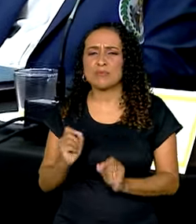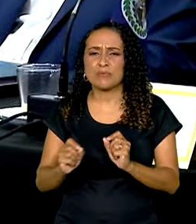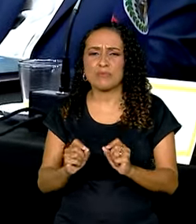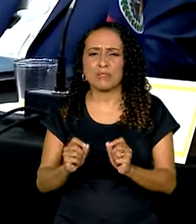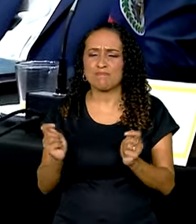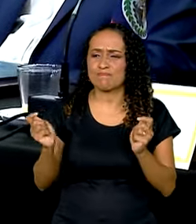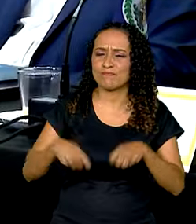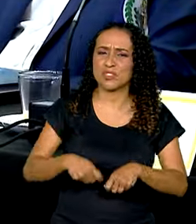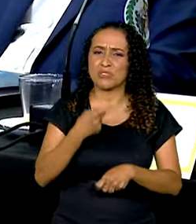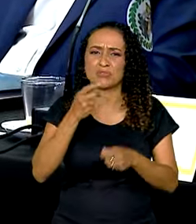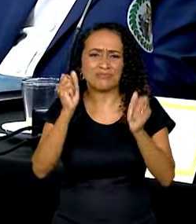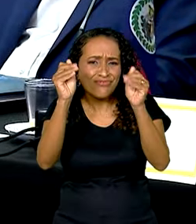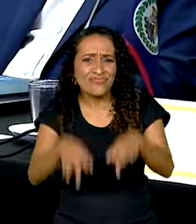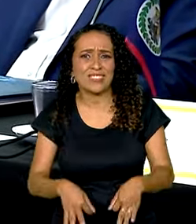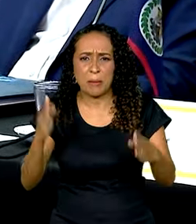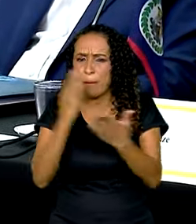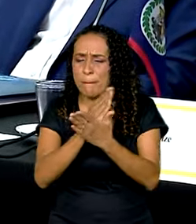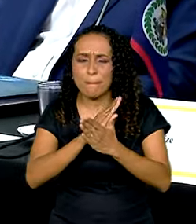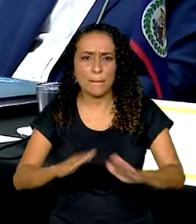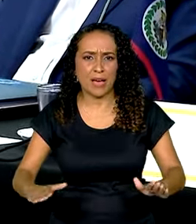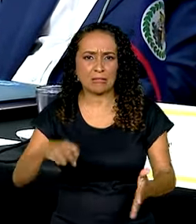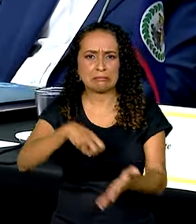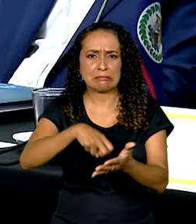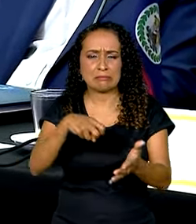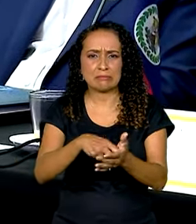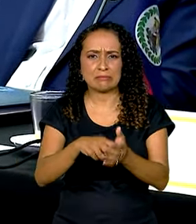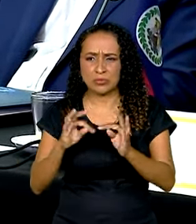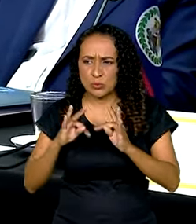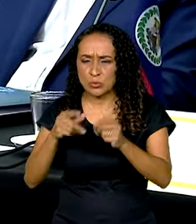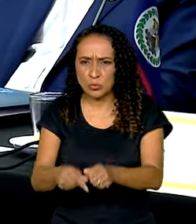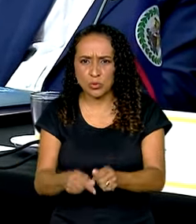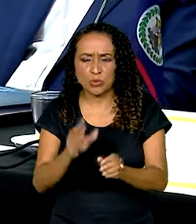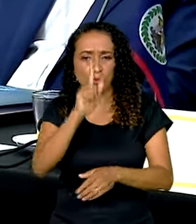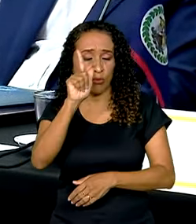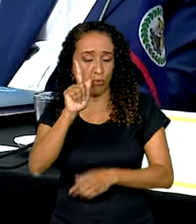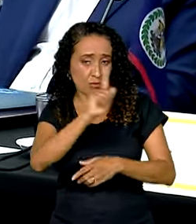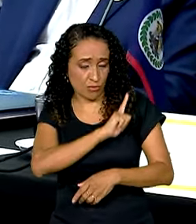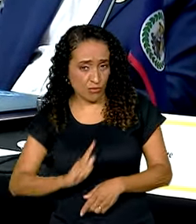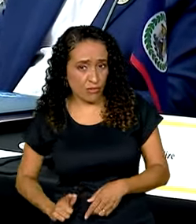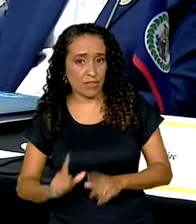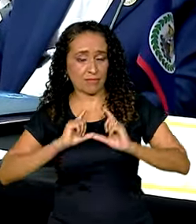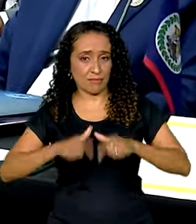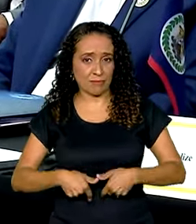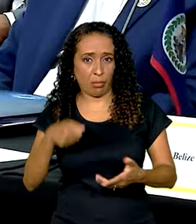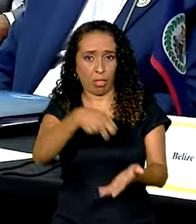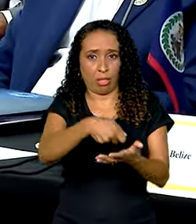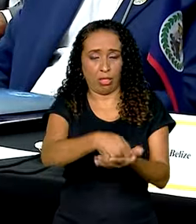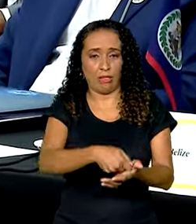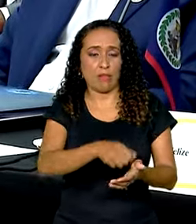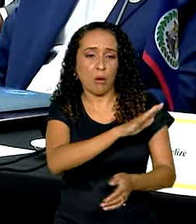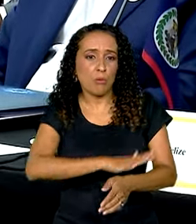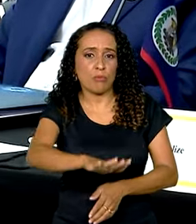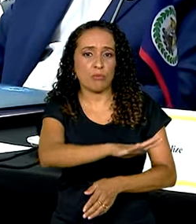capacidade de dizer um basta para a punição coletiva que o governo de Israel impõe ao povo palestino. As pessoas